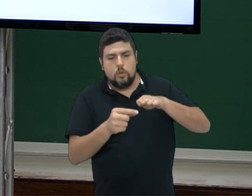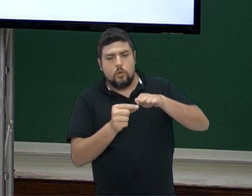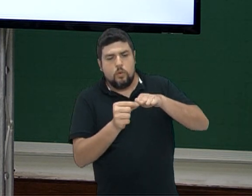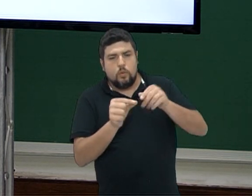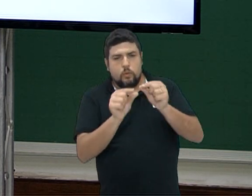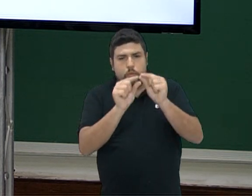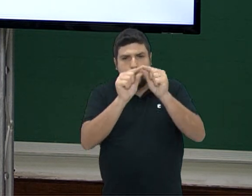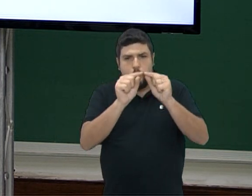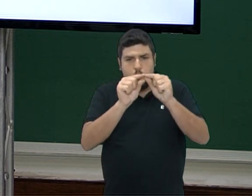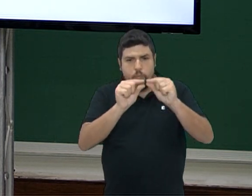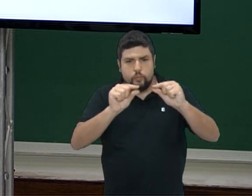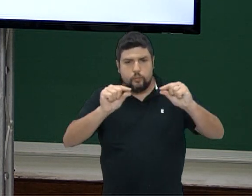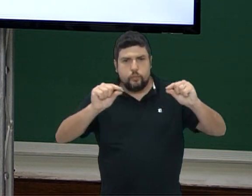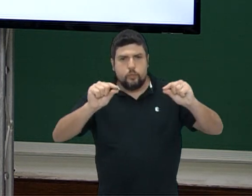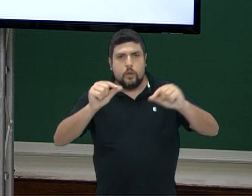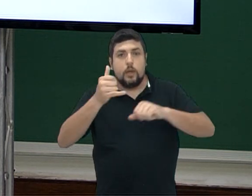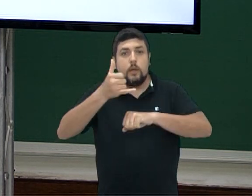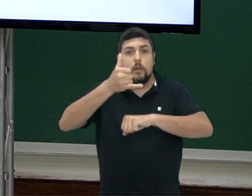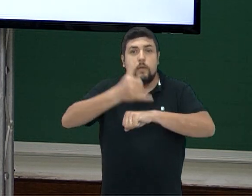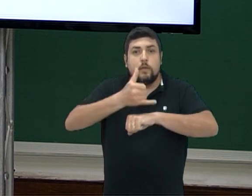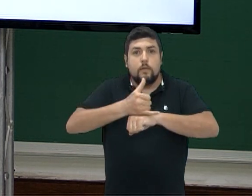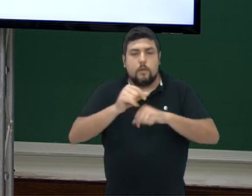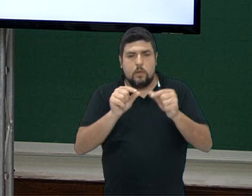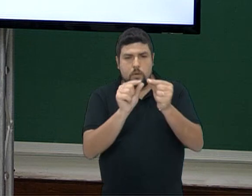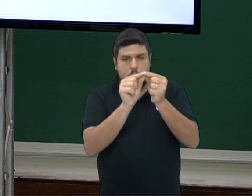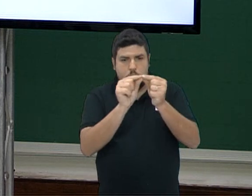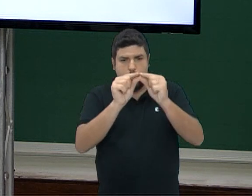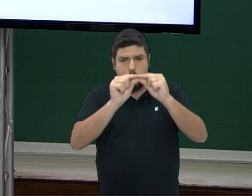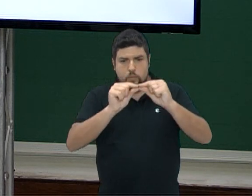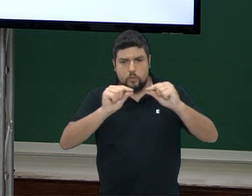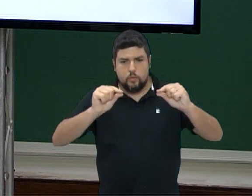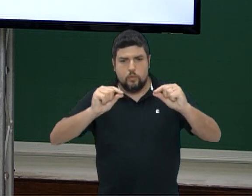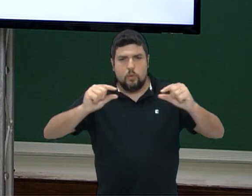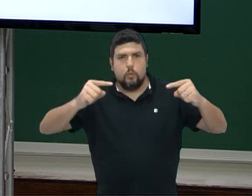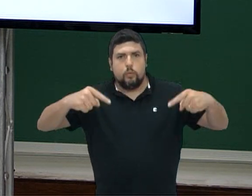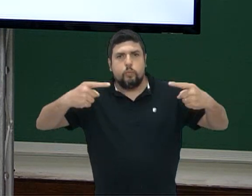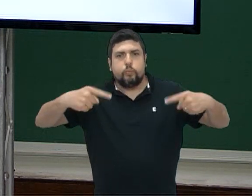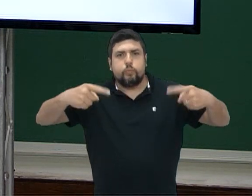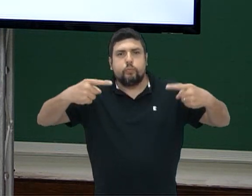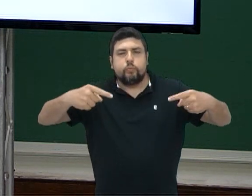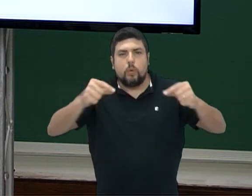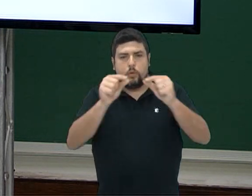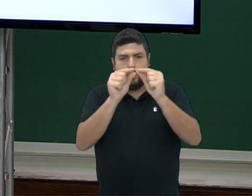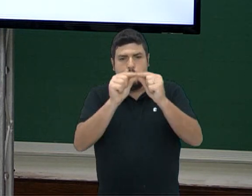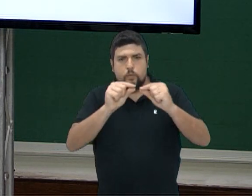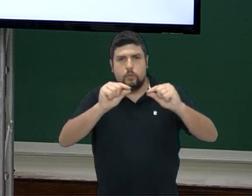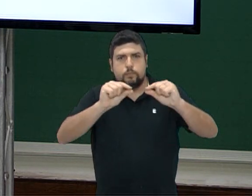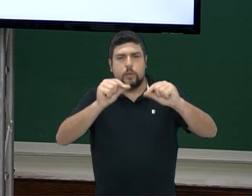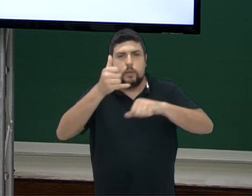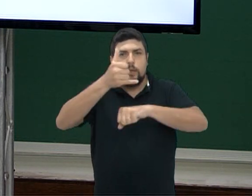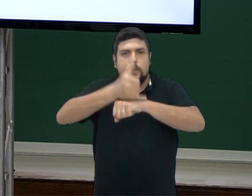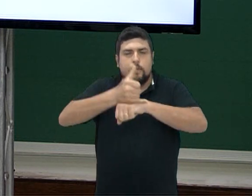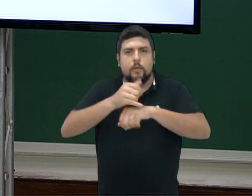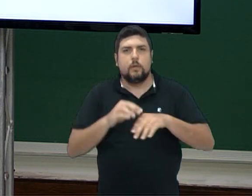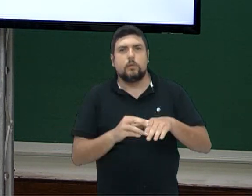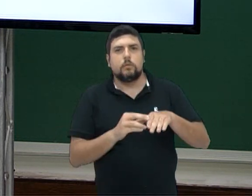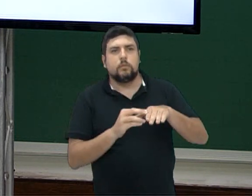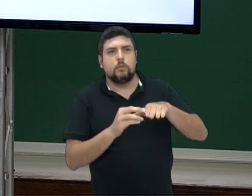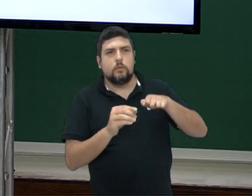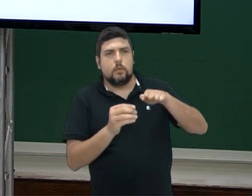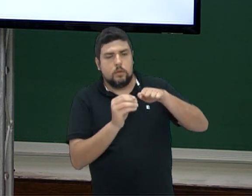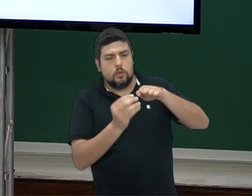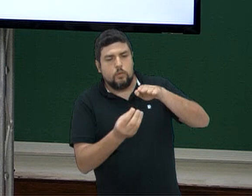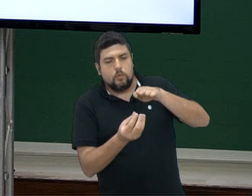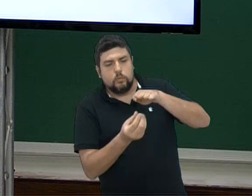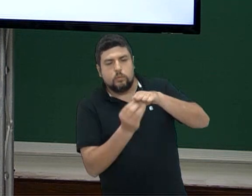baixo, onde ele vai sustentar ali os rolamentos, né, e as rodas que são as outras partes. E aí o que se